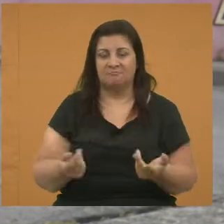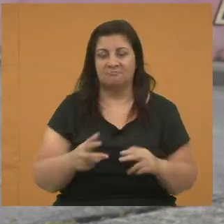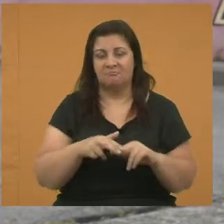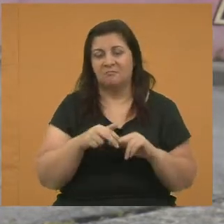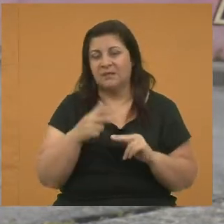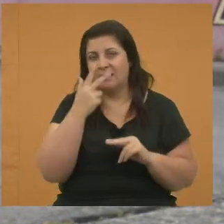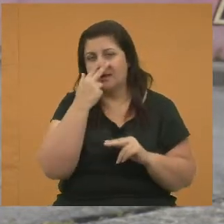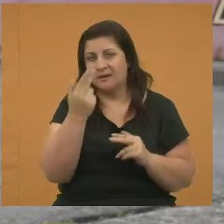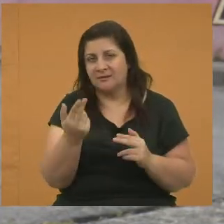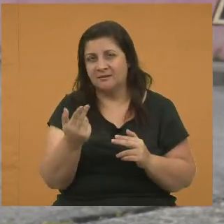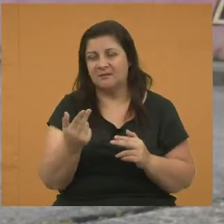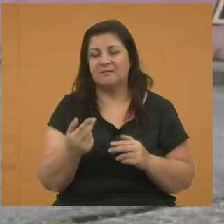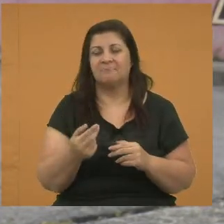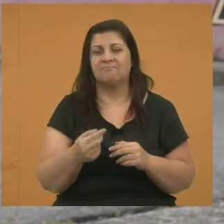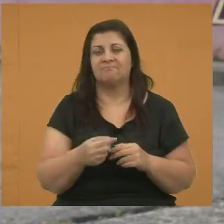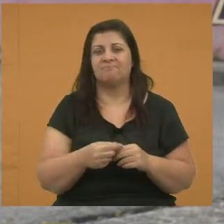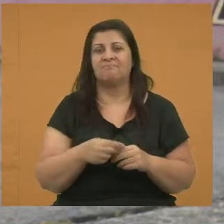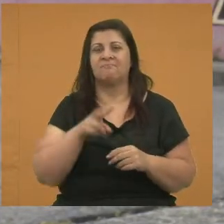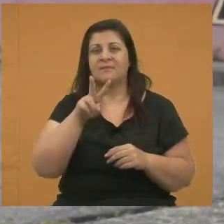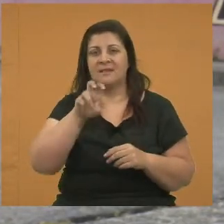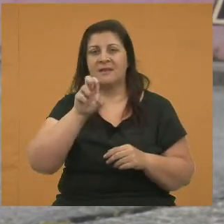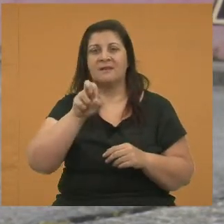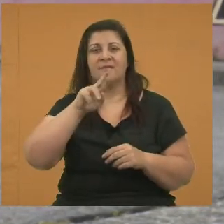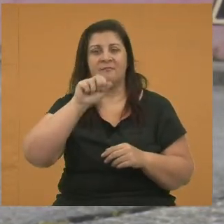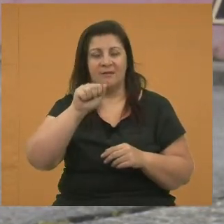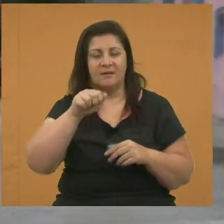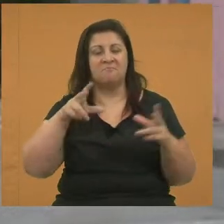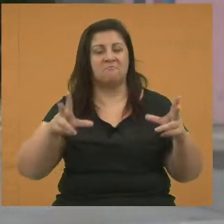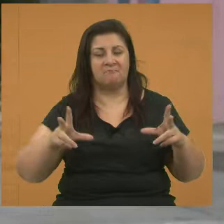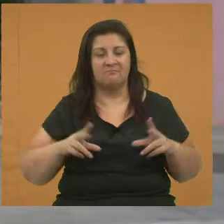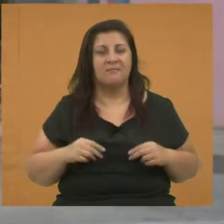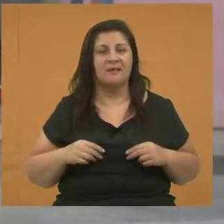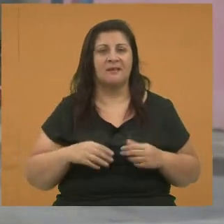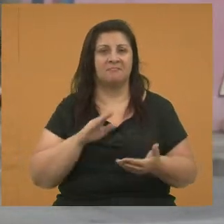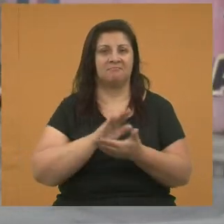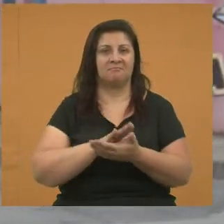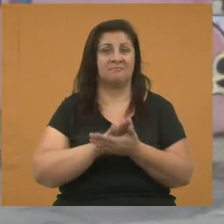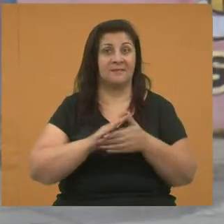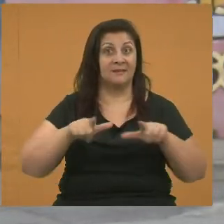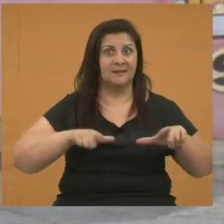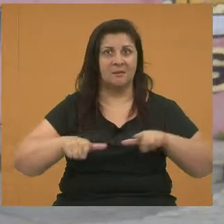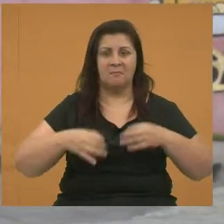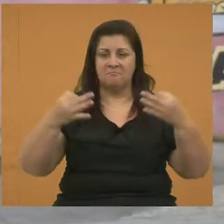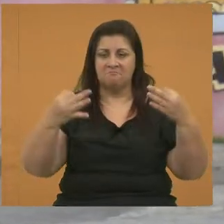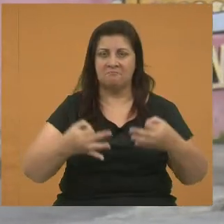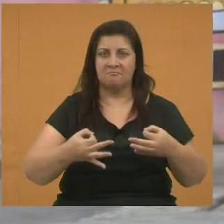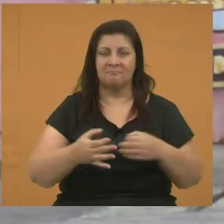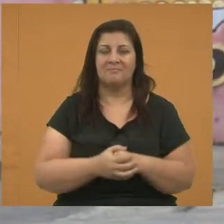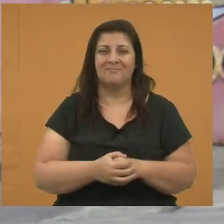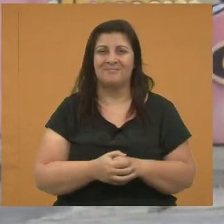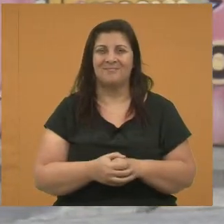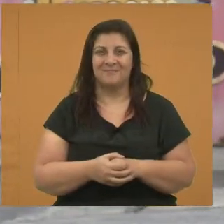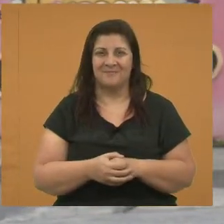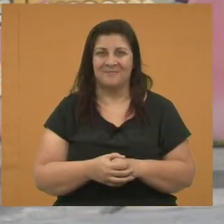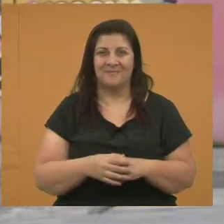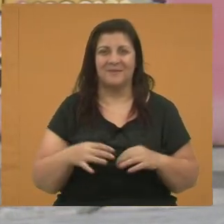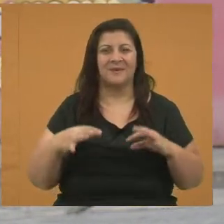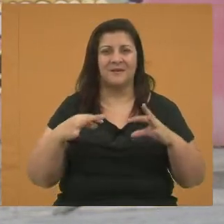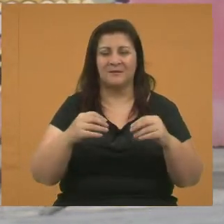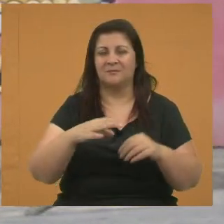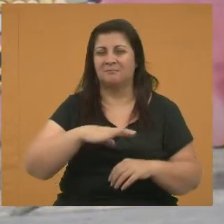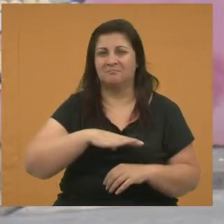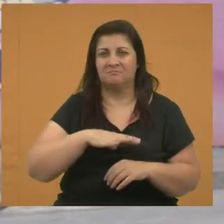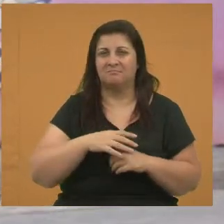que você é merecedora dessa homenagem, Vera, pelo belíssimo trabalho que vocês prestam nos bairros, em toda a